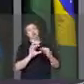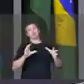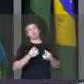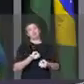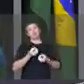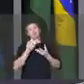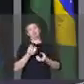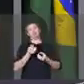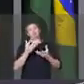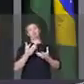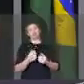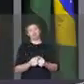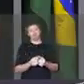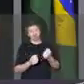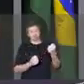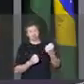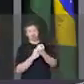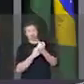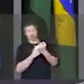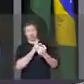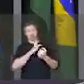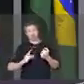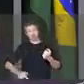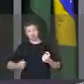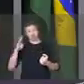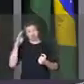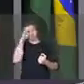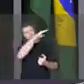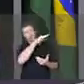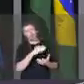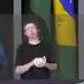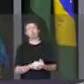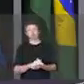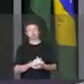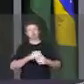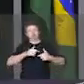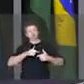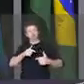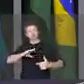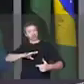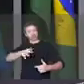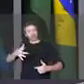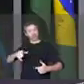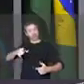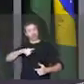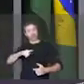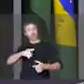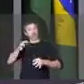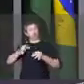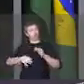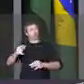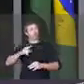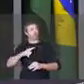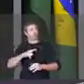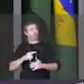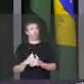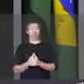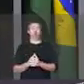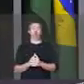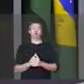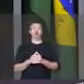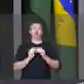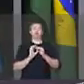expressão, apoiar o presidente Bolsonaro na sua atitude corajosa e justa de conceder o